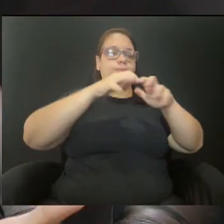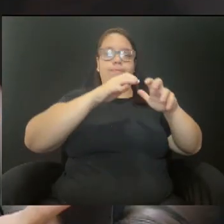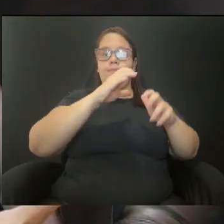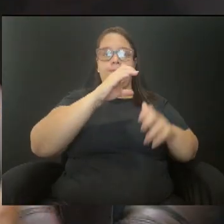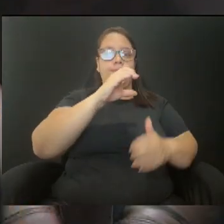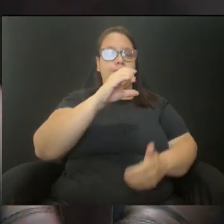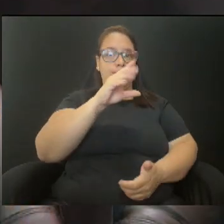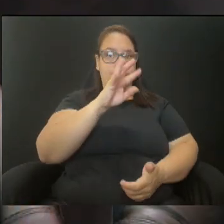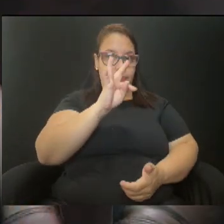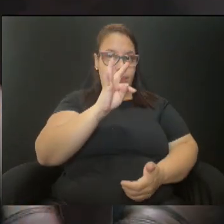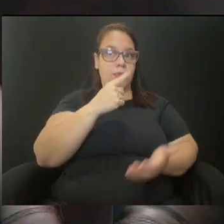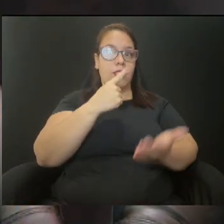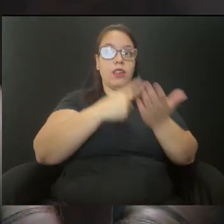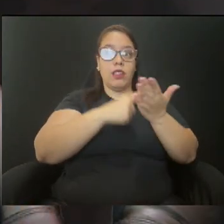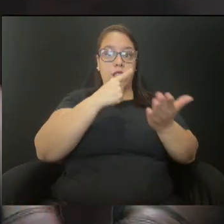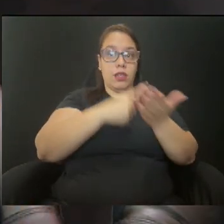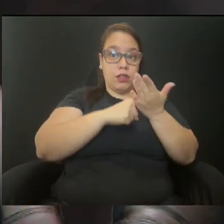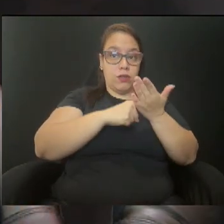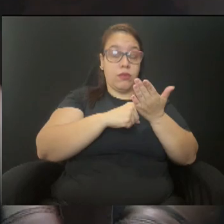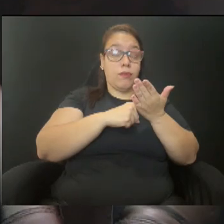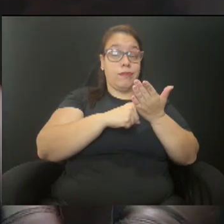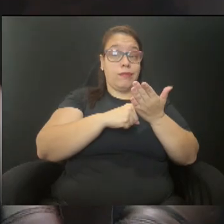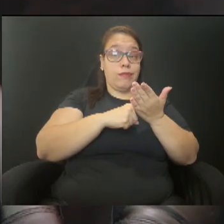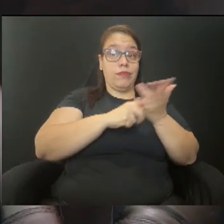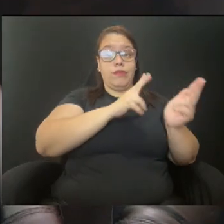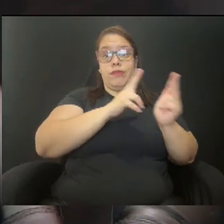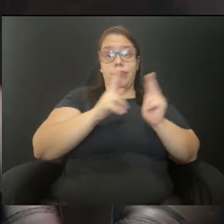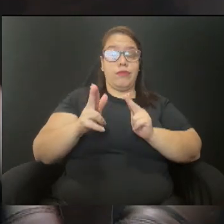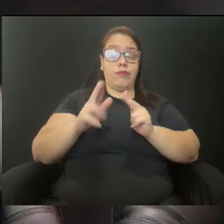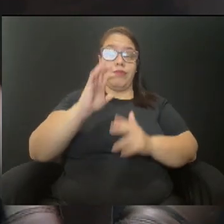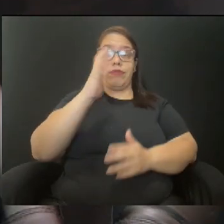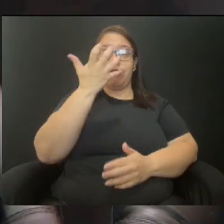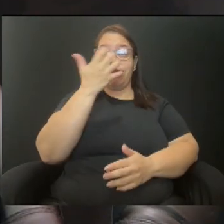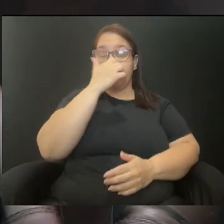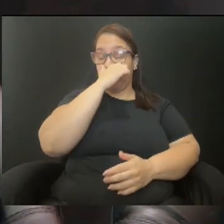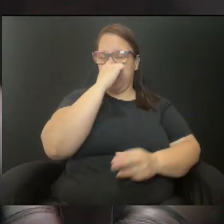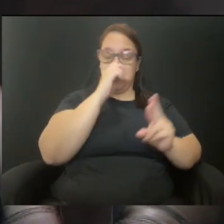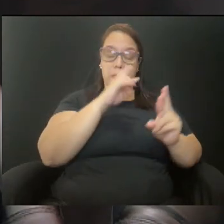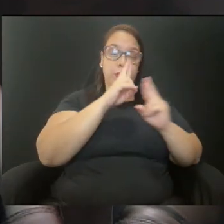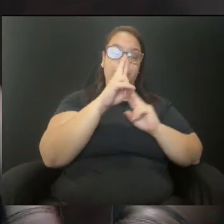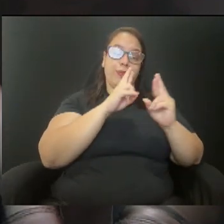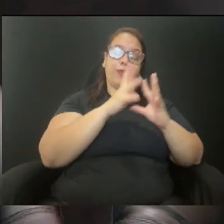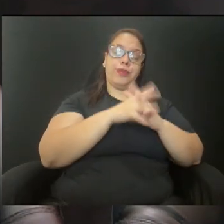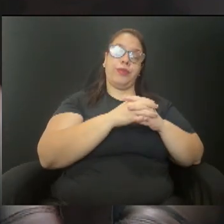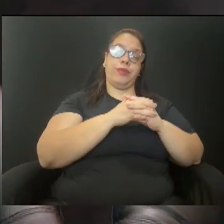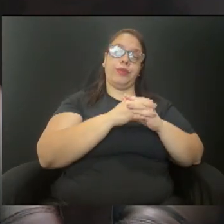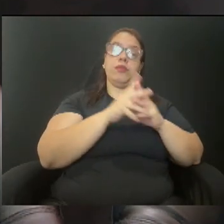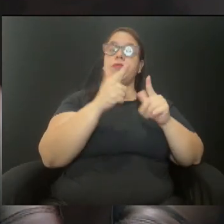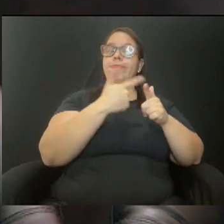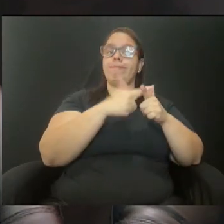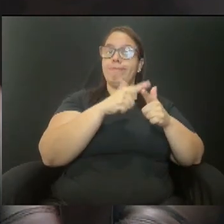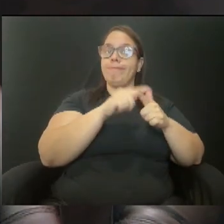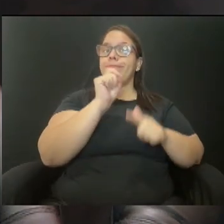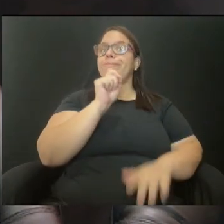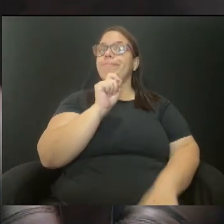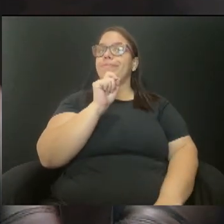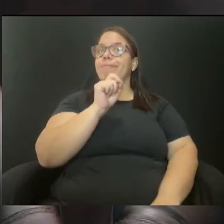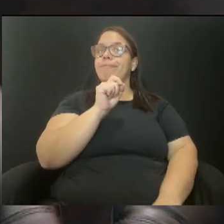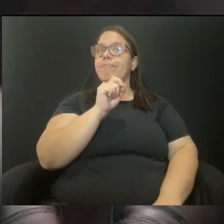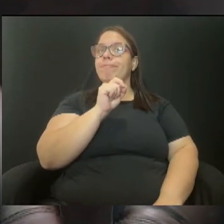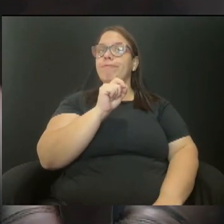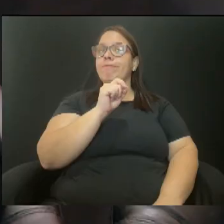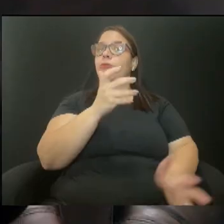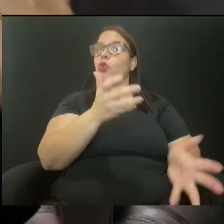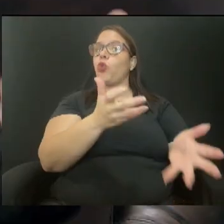o se comprometer, da mesma forma que acontece com relacionamentos. Então o problema é sempre o quê? É eu querer aquilo da minha